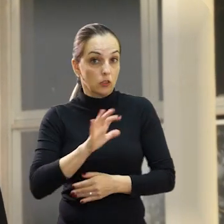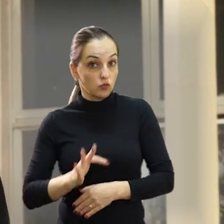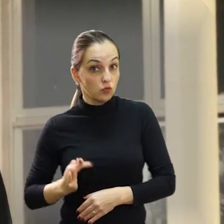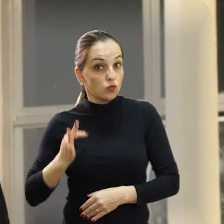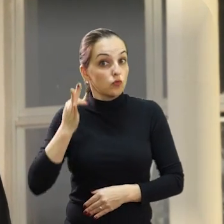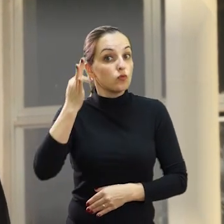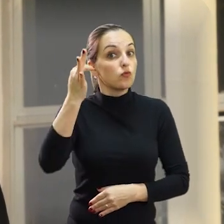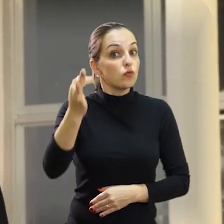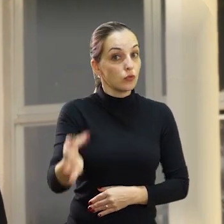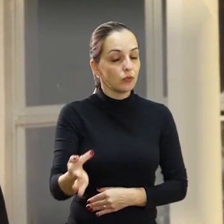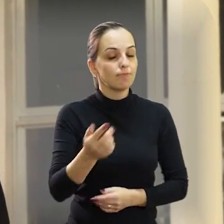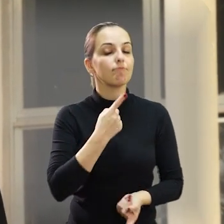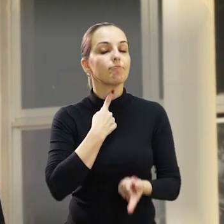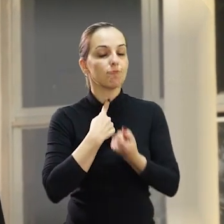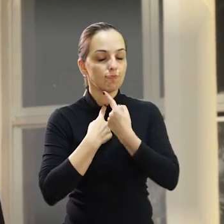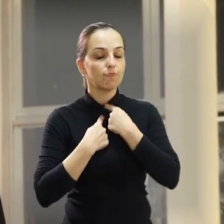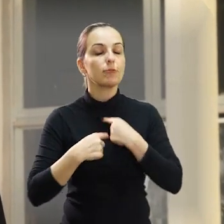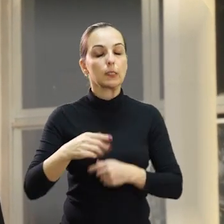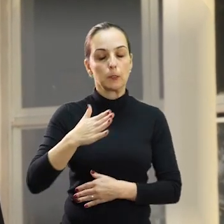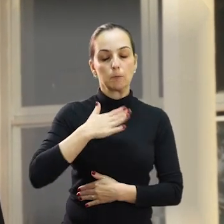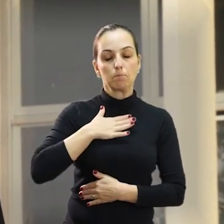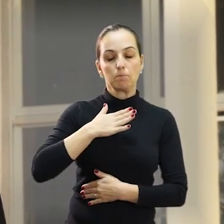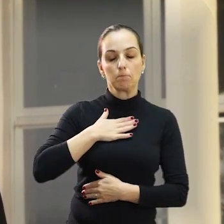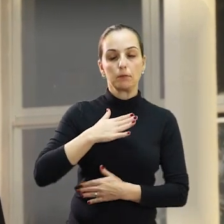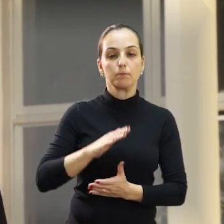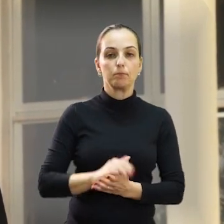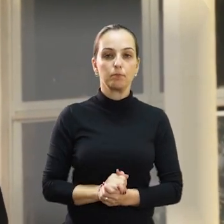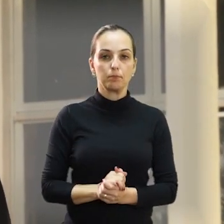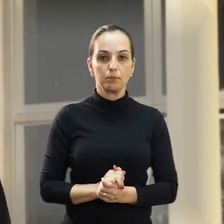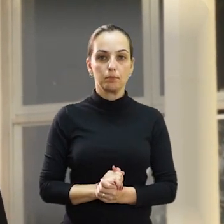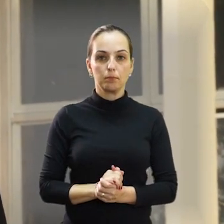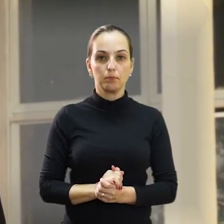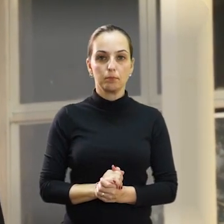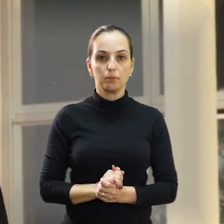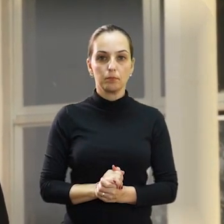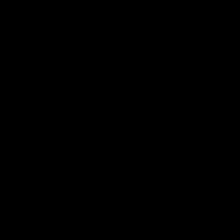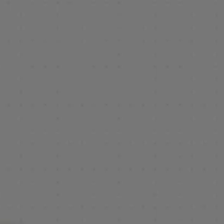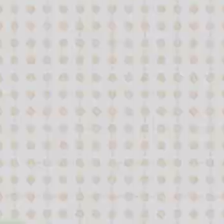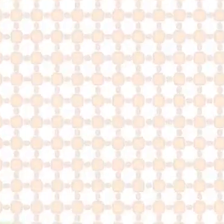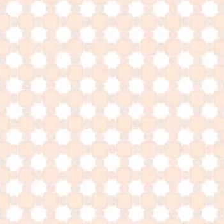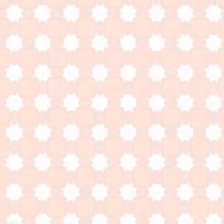maiores, me aprimorar, é o que eu espero para o futuro.